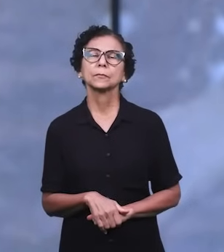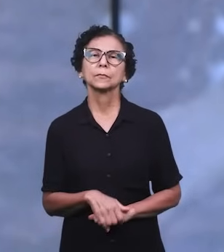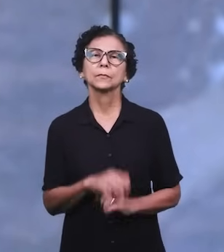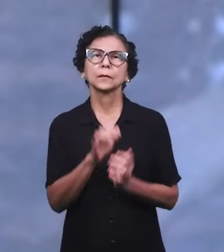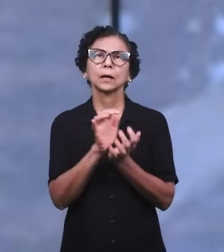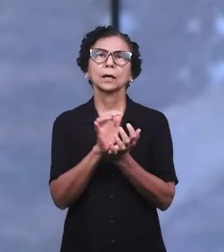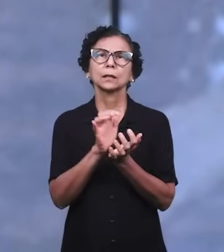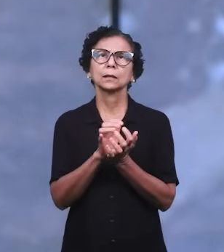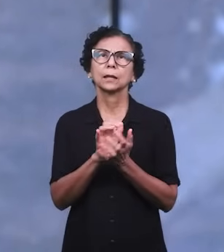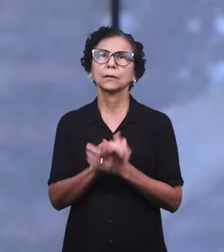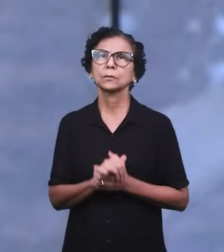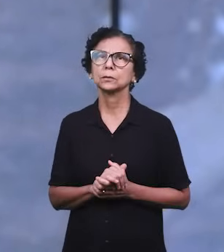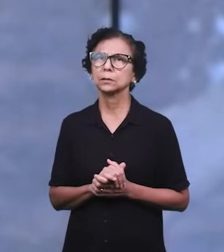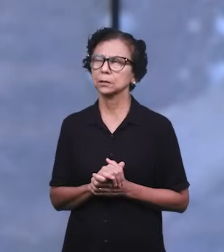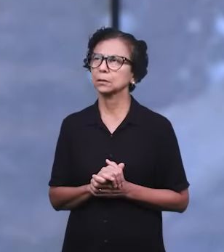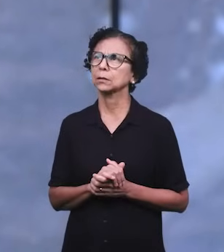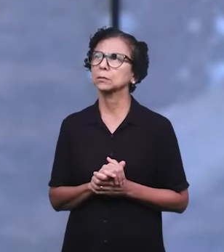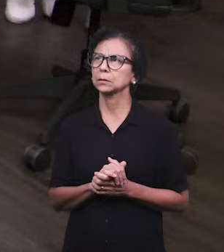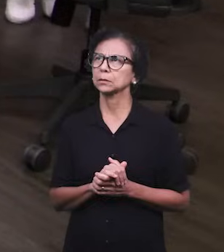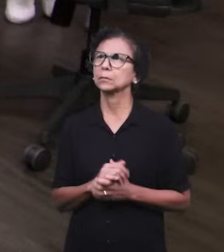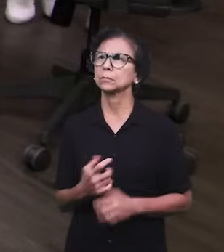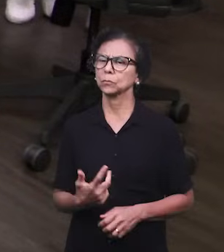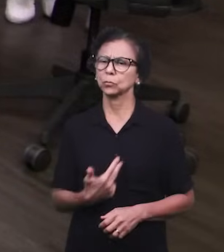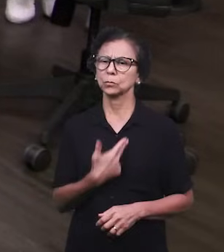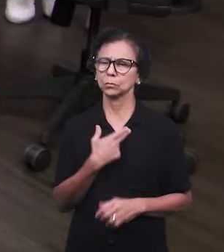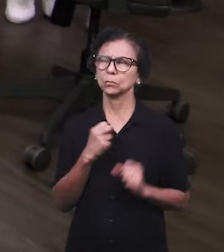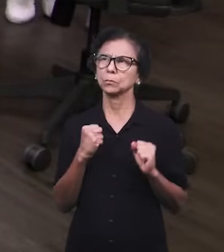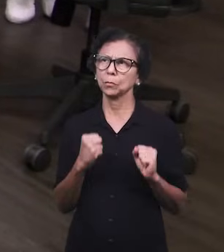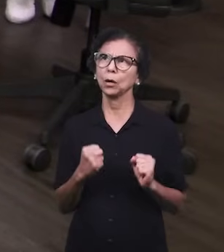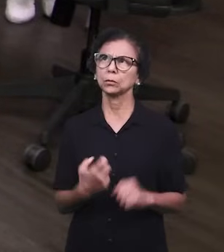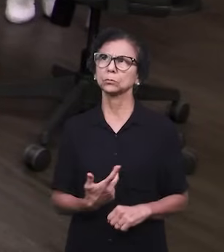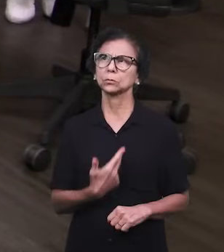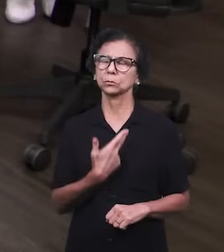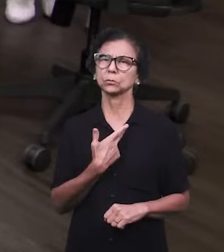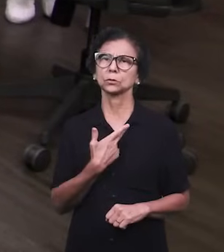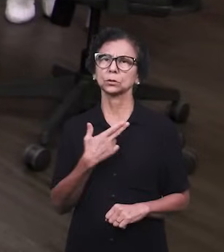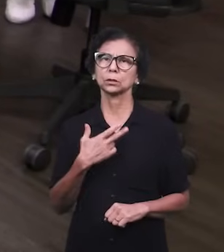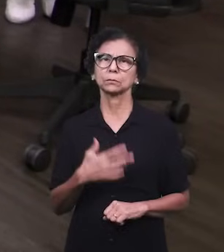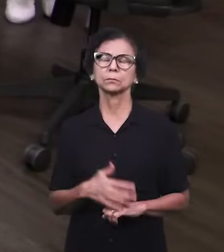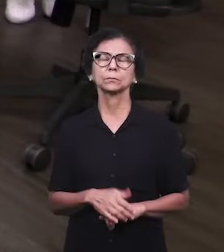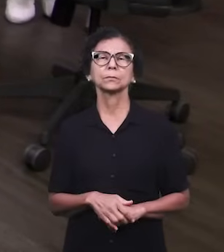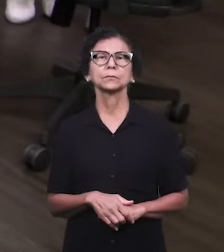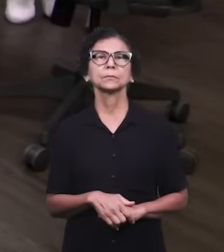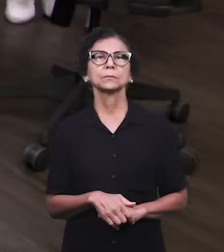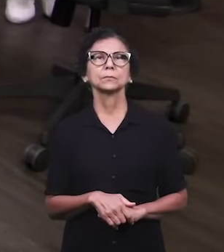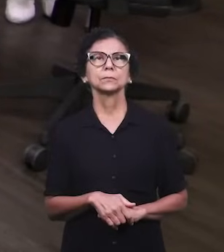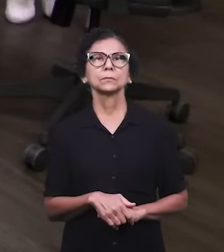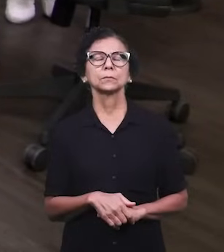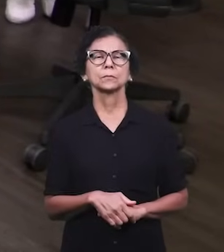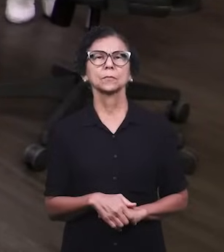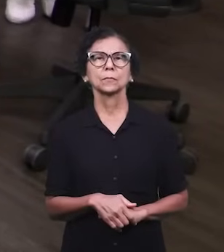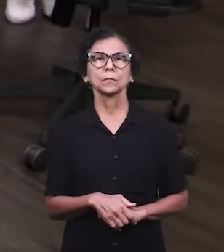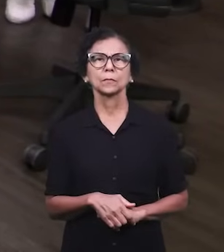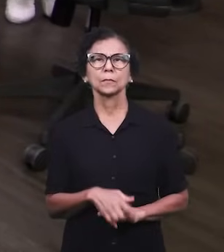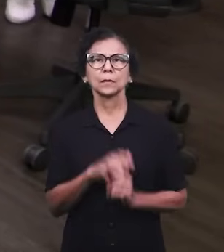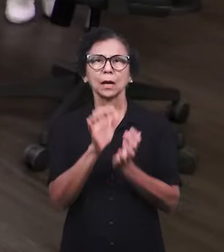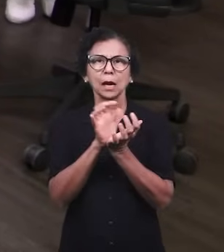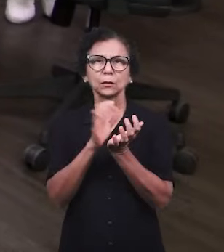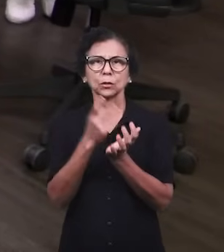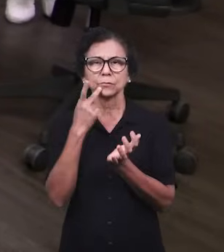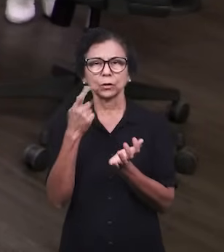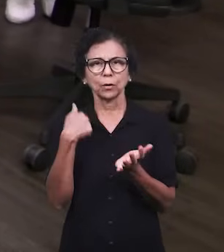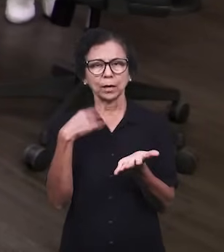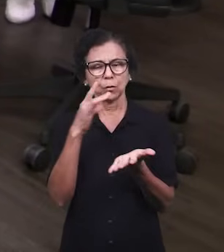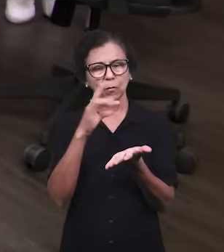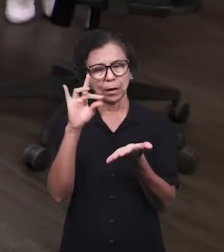disse o seguinte: não, a cirurgia vai ser feita. Eu quero que você faça a cirurgia. E eu assino o que tiver que assinar, com